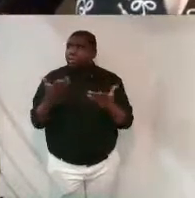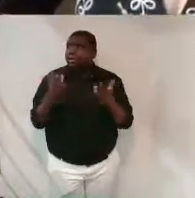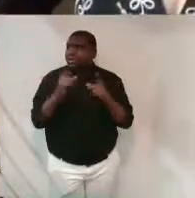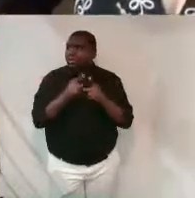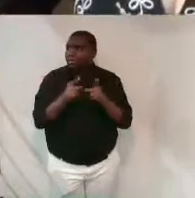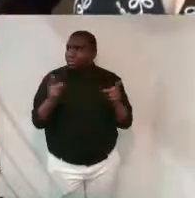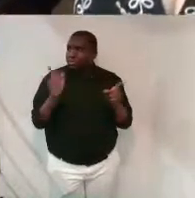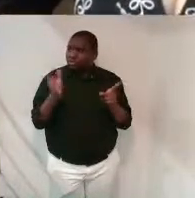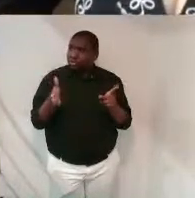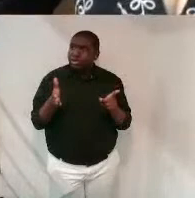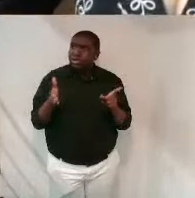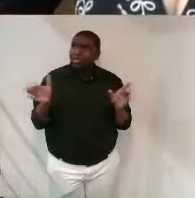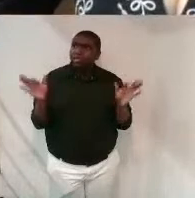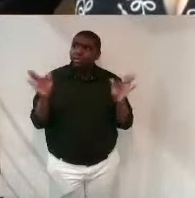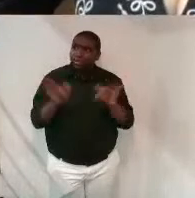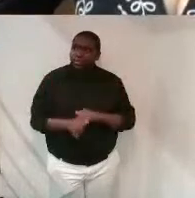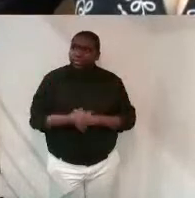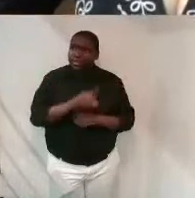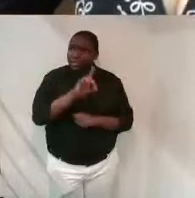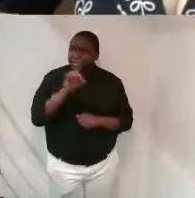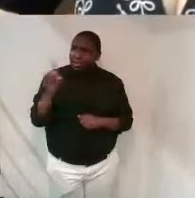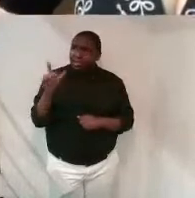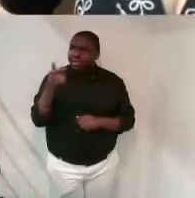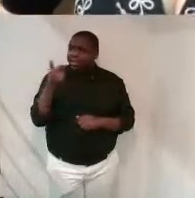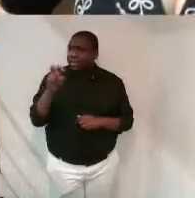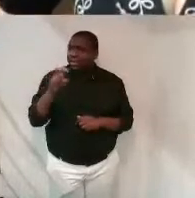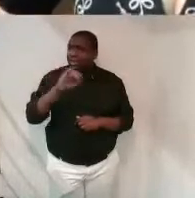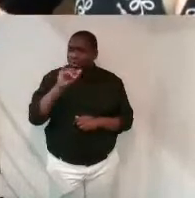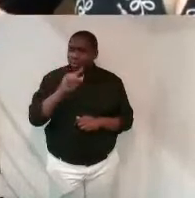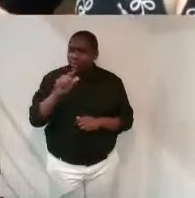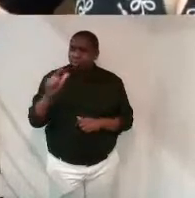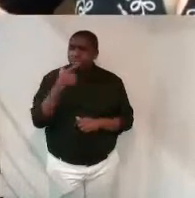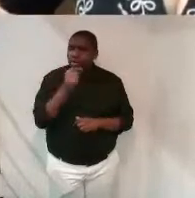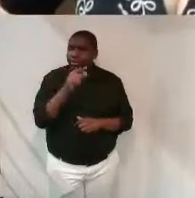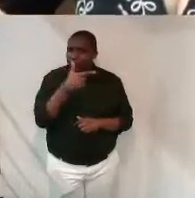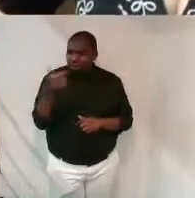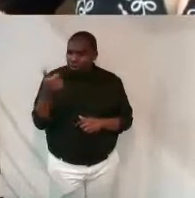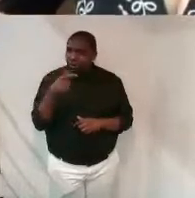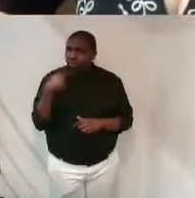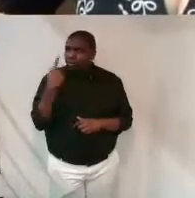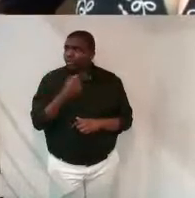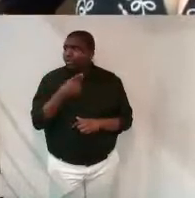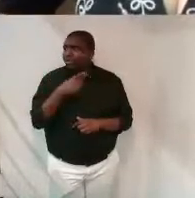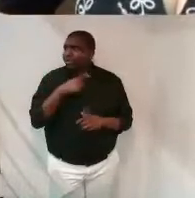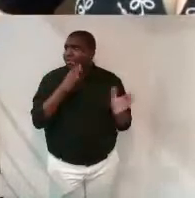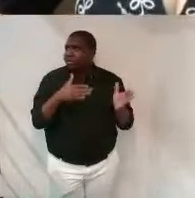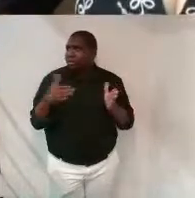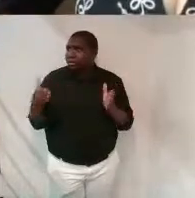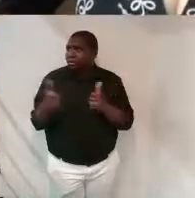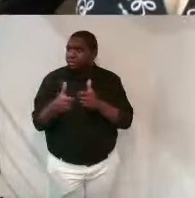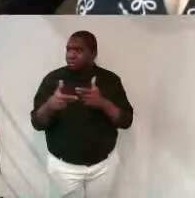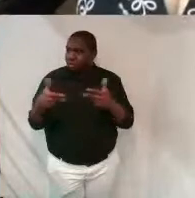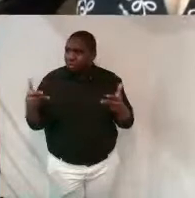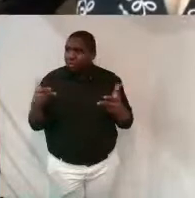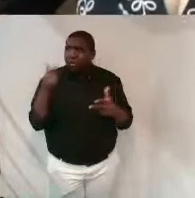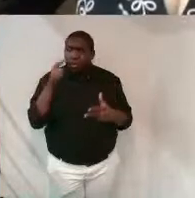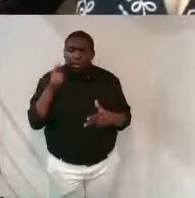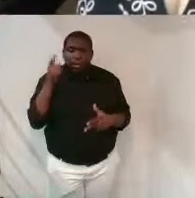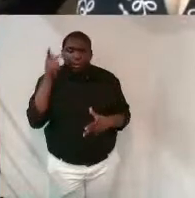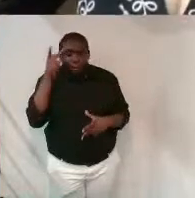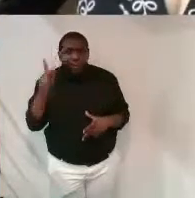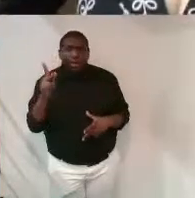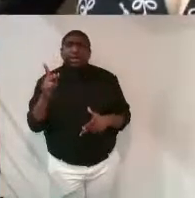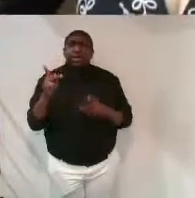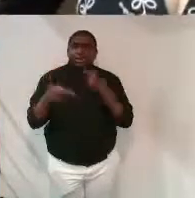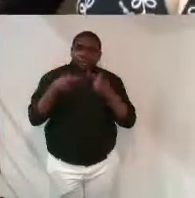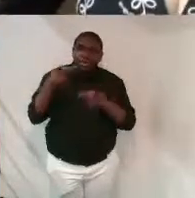em 15 de julho de 2021, então temos aí uma série de questões a serem tratadas.